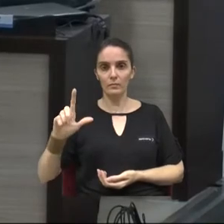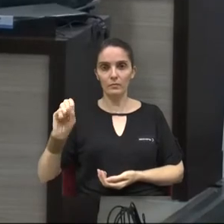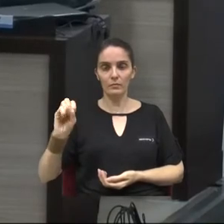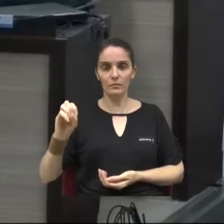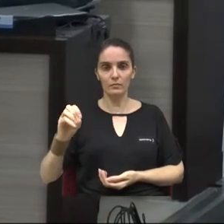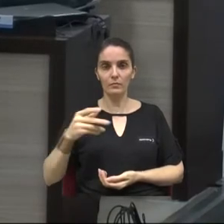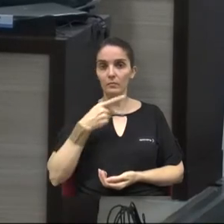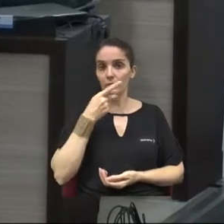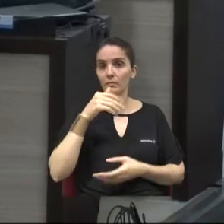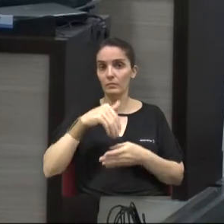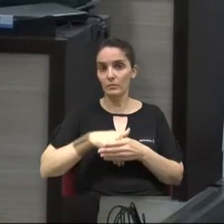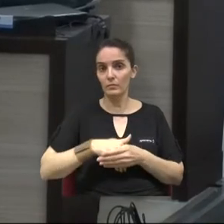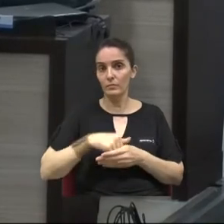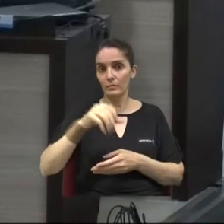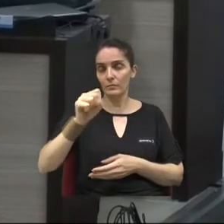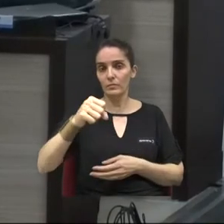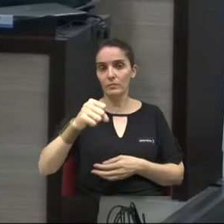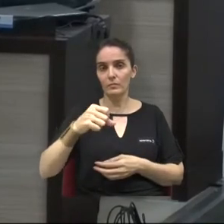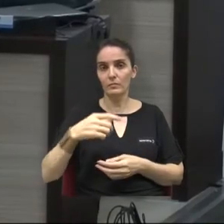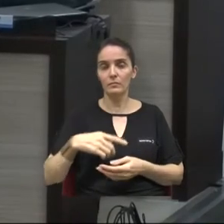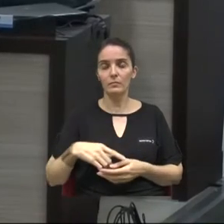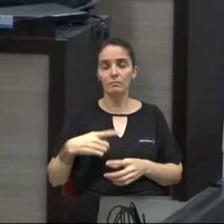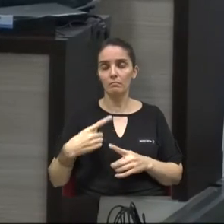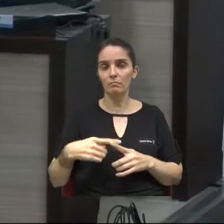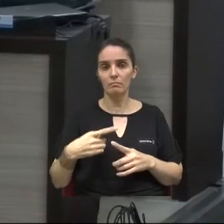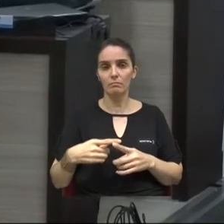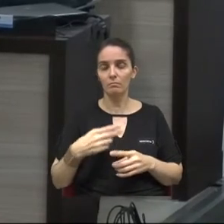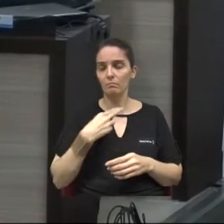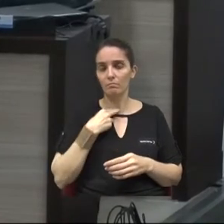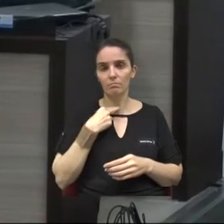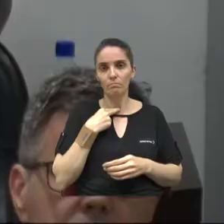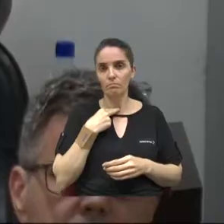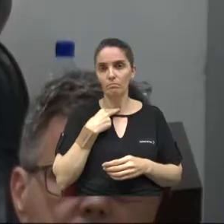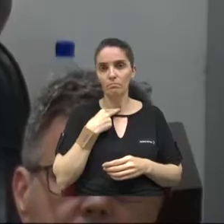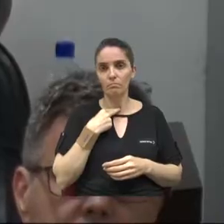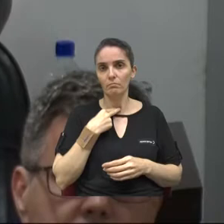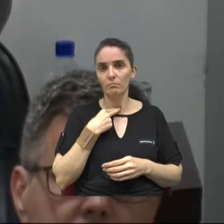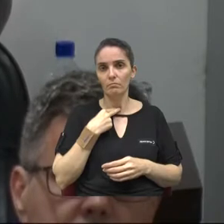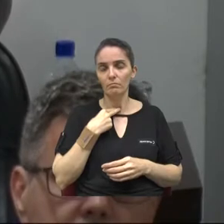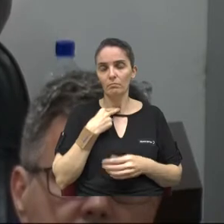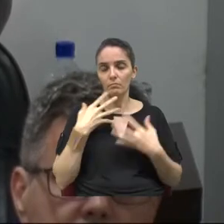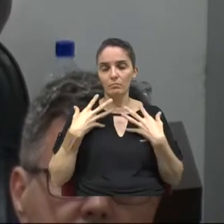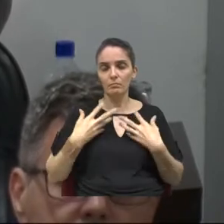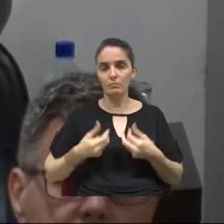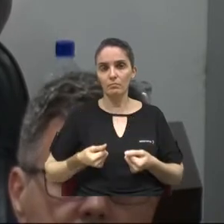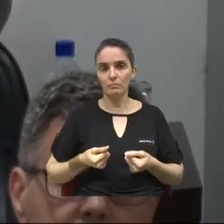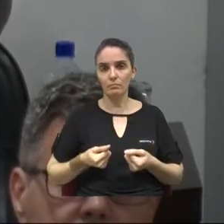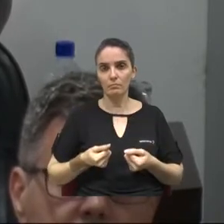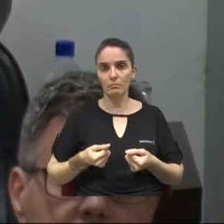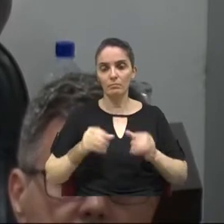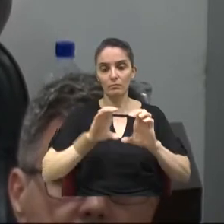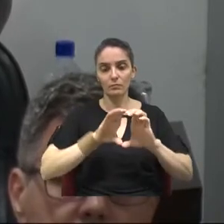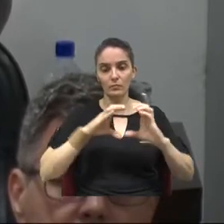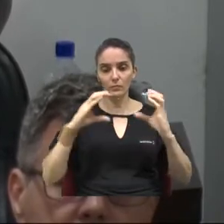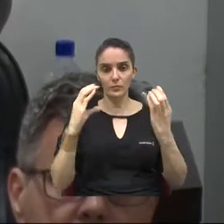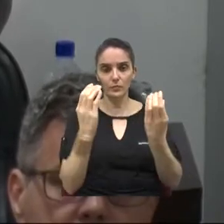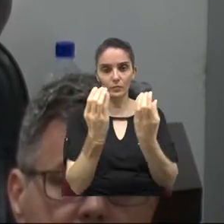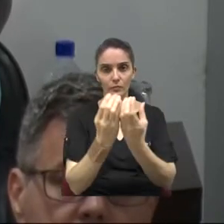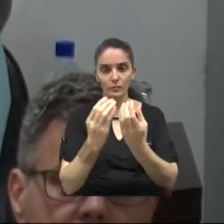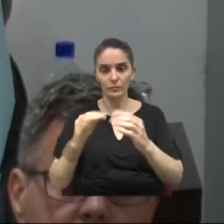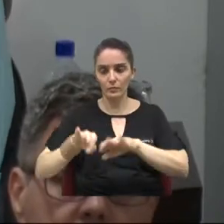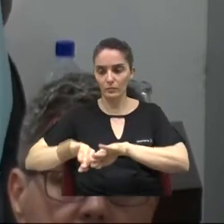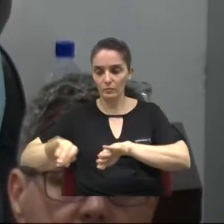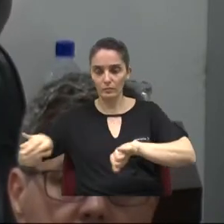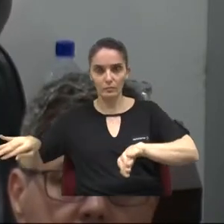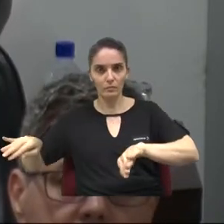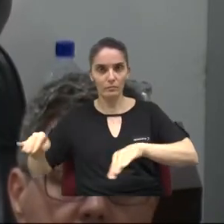que era pertinente. Não podemos ceder ao luxo de um grande clube da nossa cidade, fechar ali